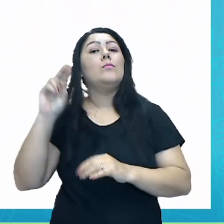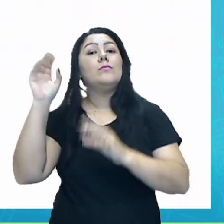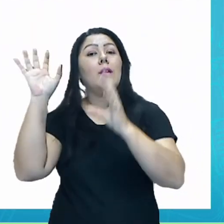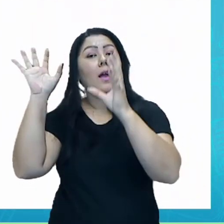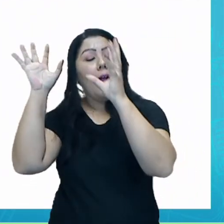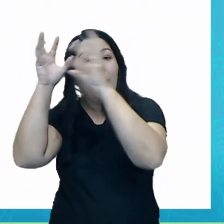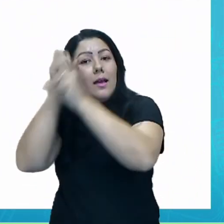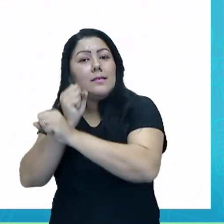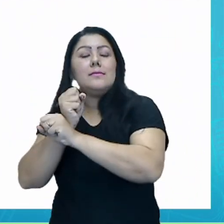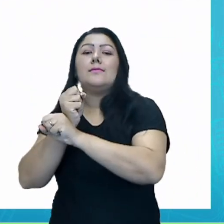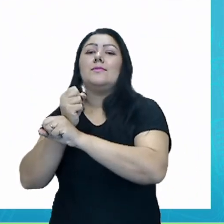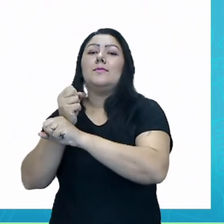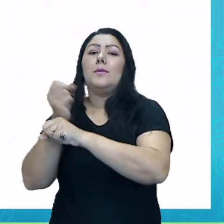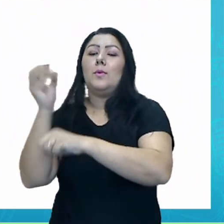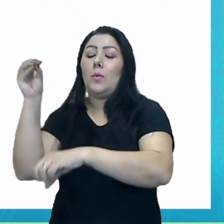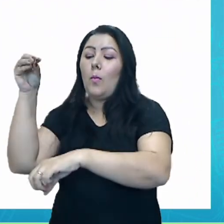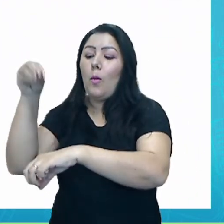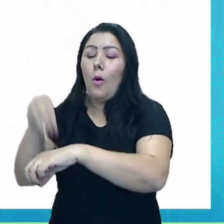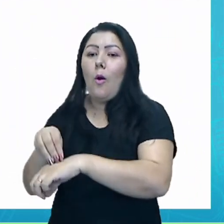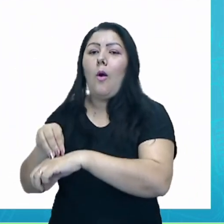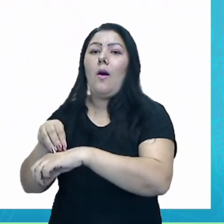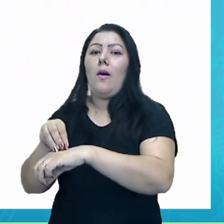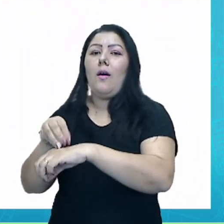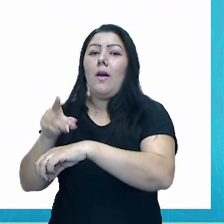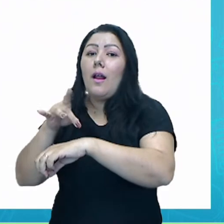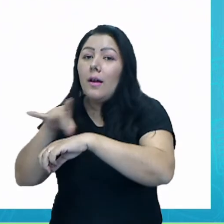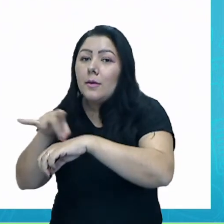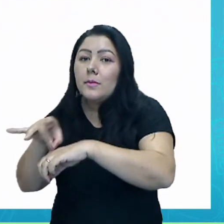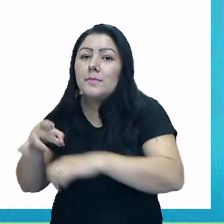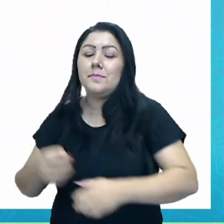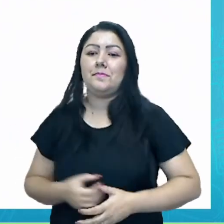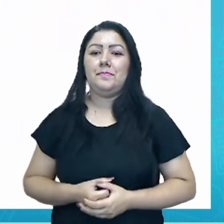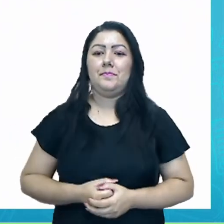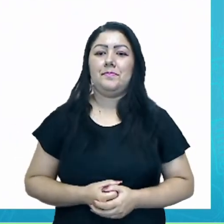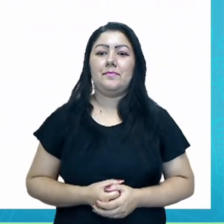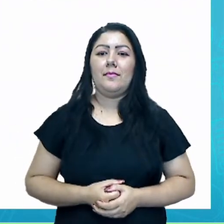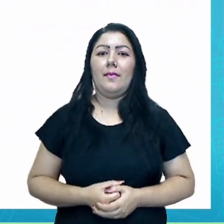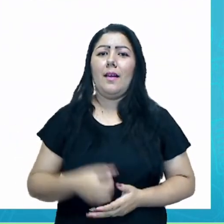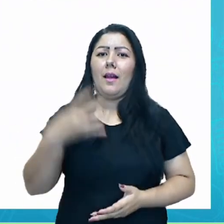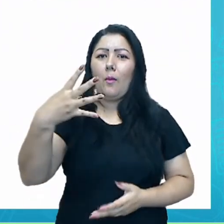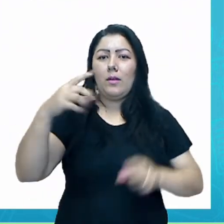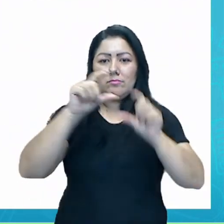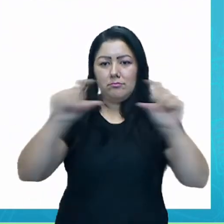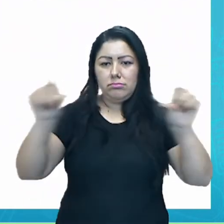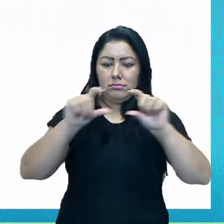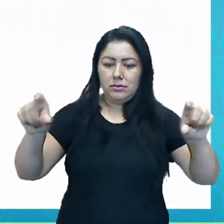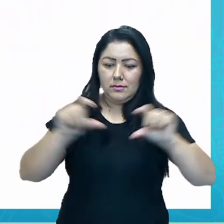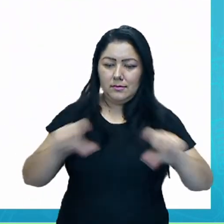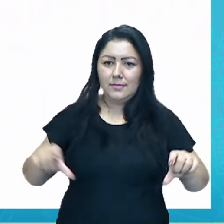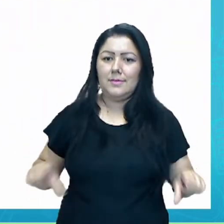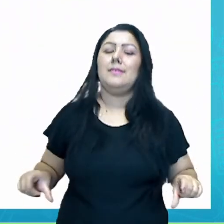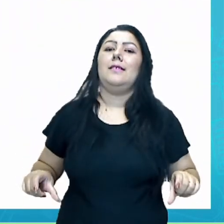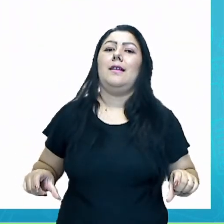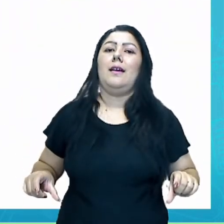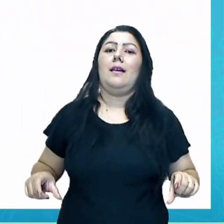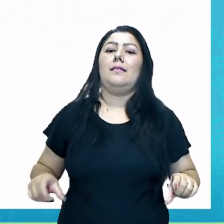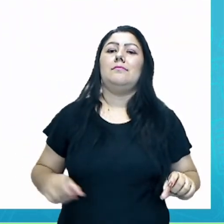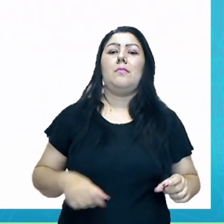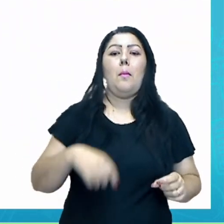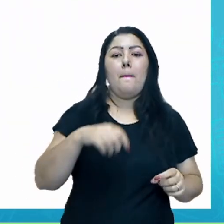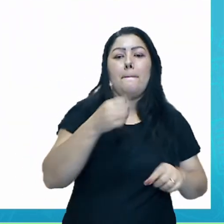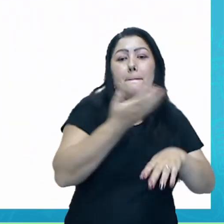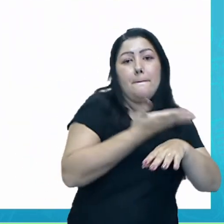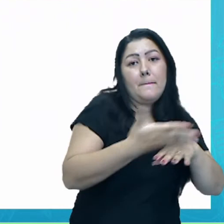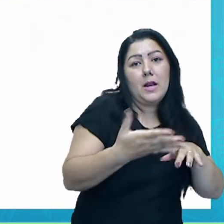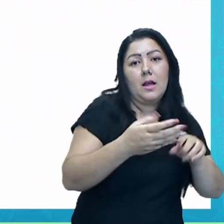né, com a obtenção do acréscimo do preto. Observe as quatro taletas, as quatro tarjas. Você vai do branco ao azul, mais